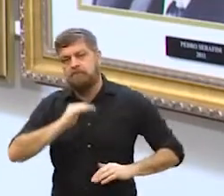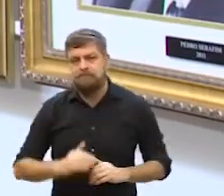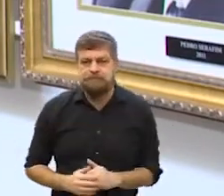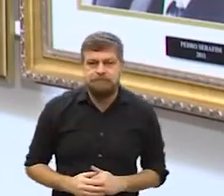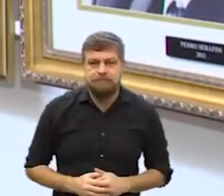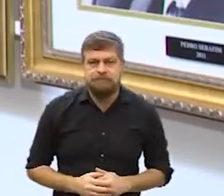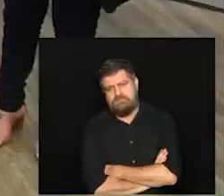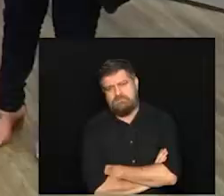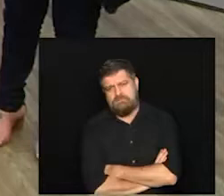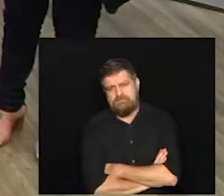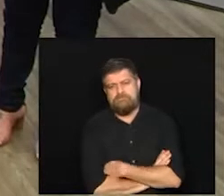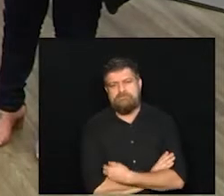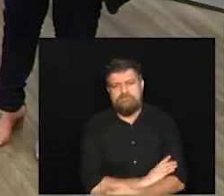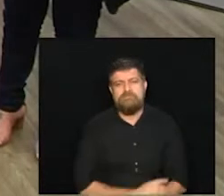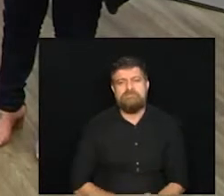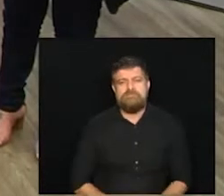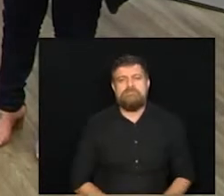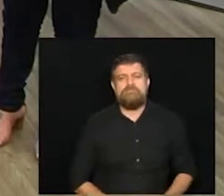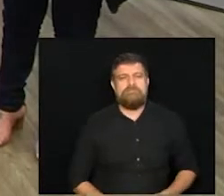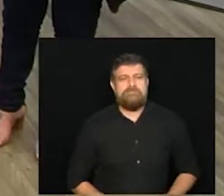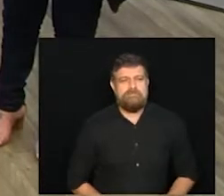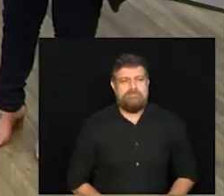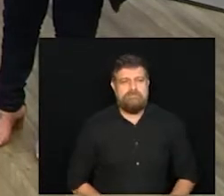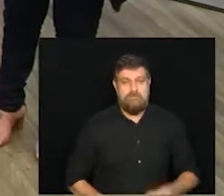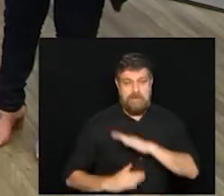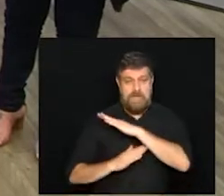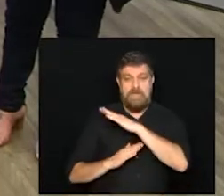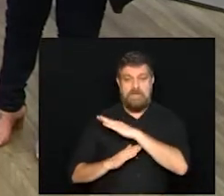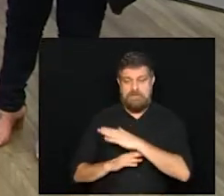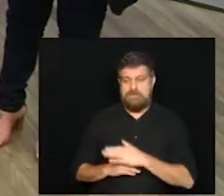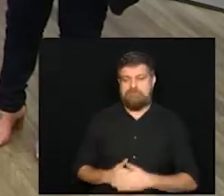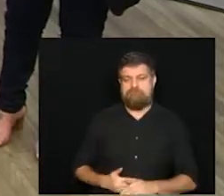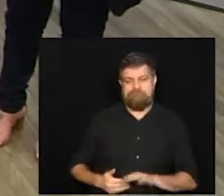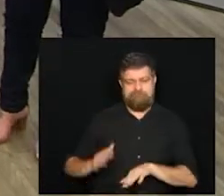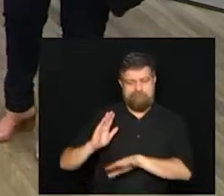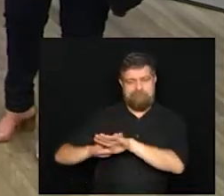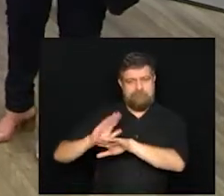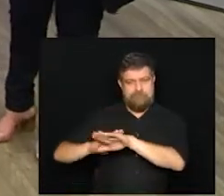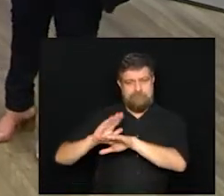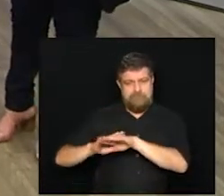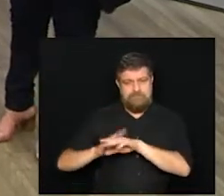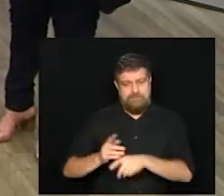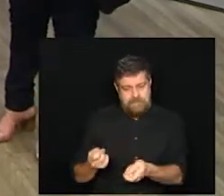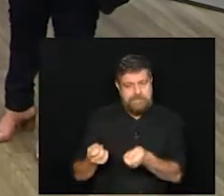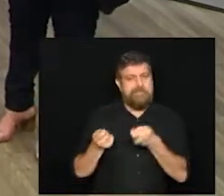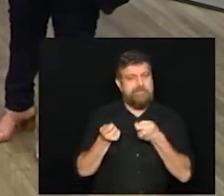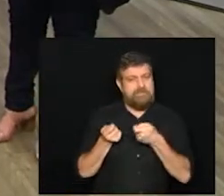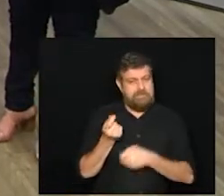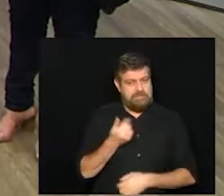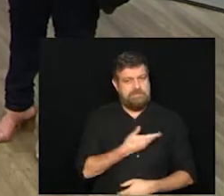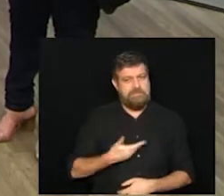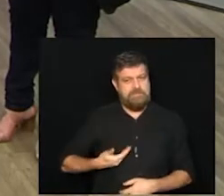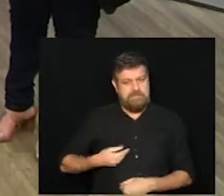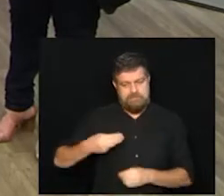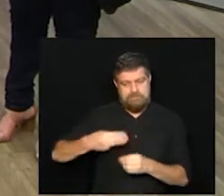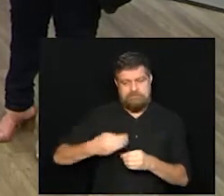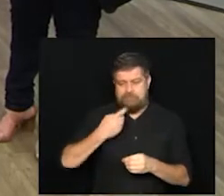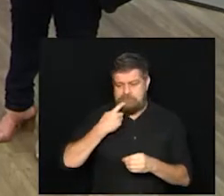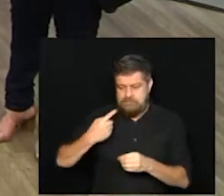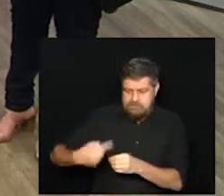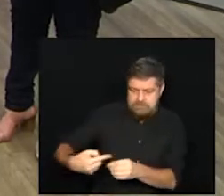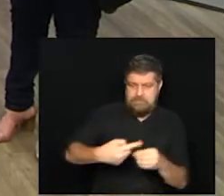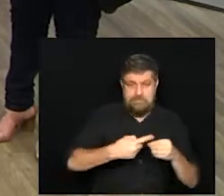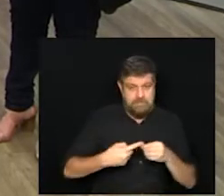através da nossa gestão o protagonista então em como uma das mais econômicas da região metropolitana